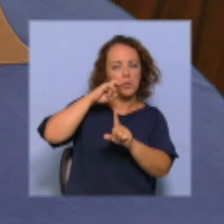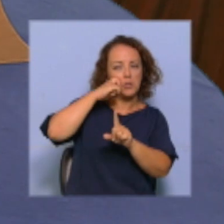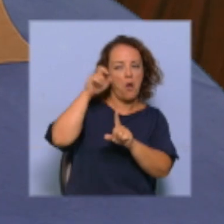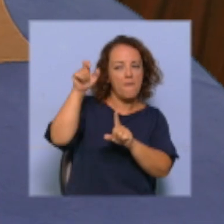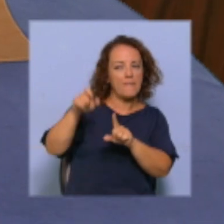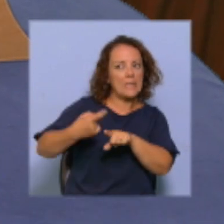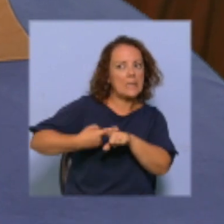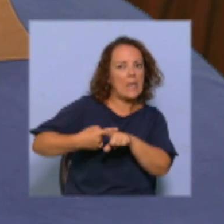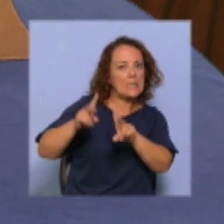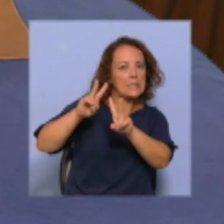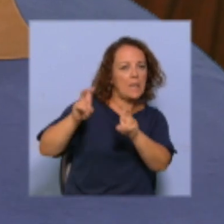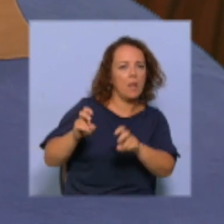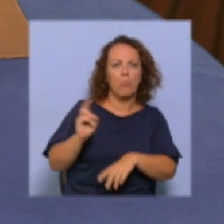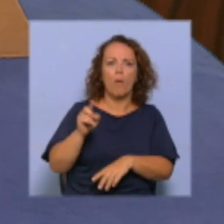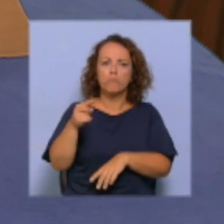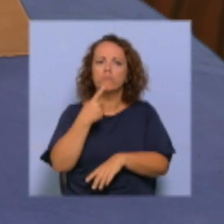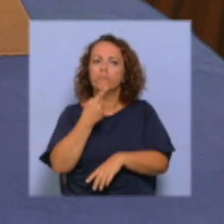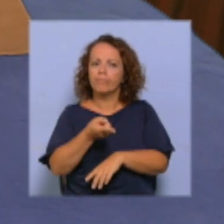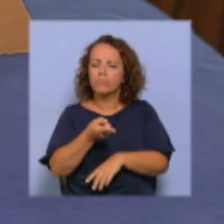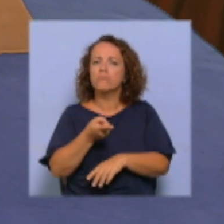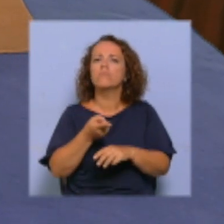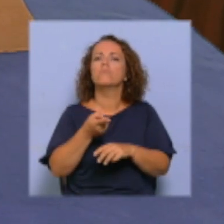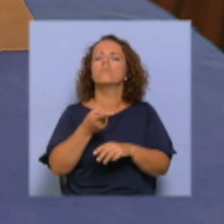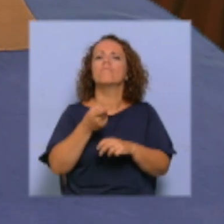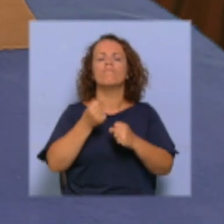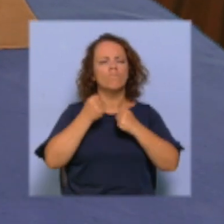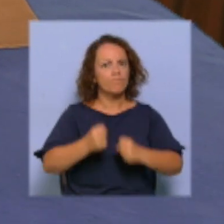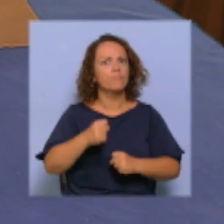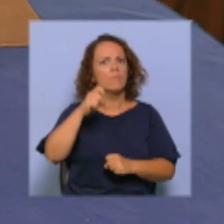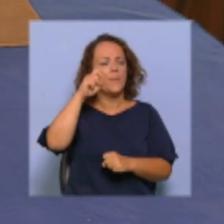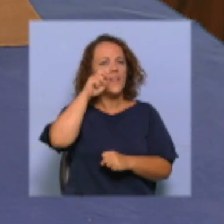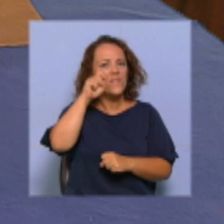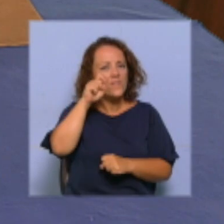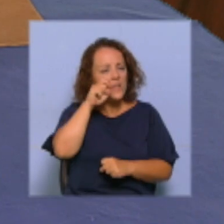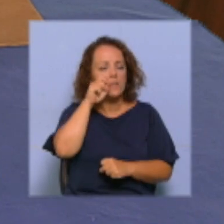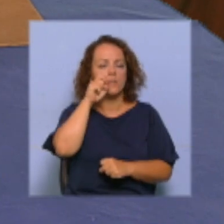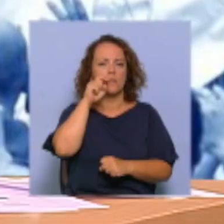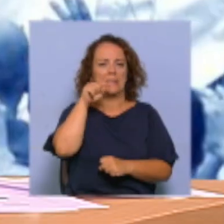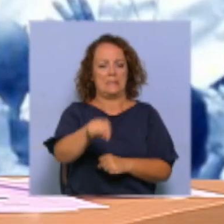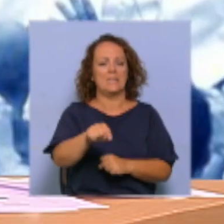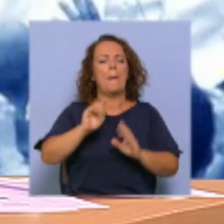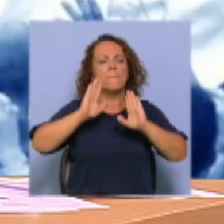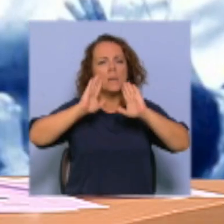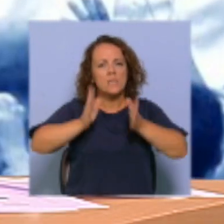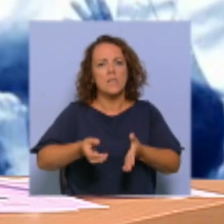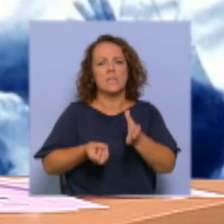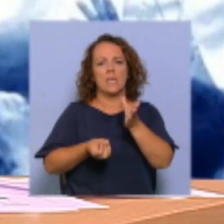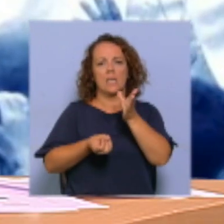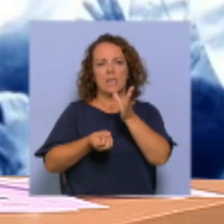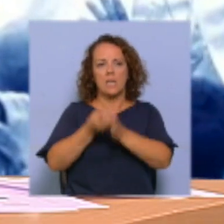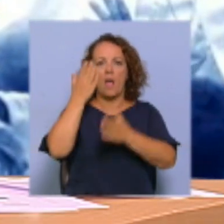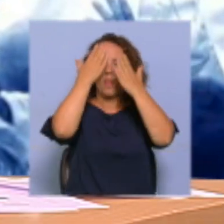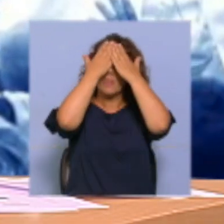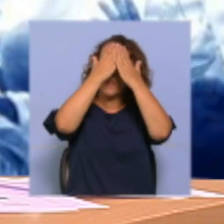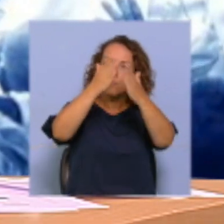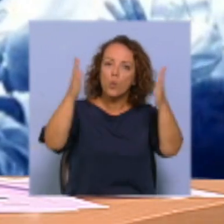nesta matéria, defendia com unhas e dentes essa necessidade de criar uma